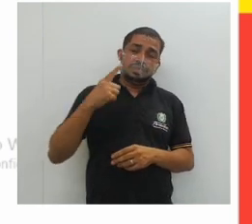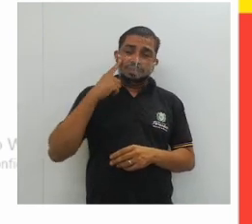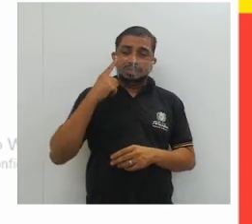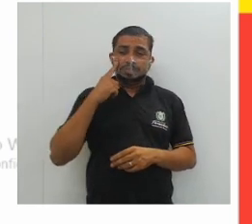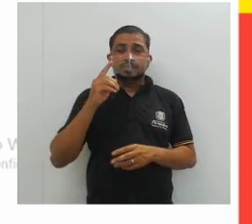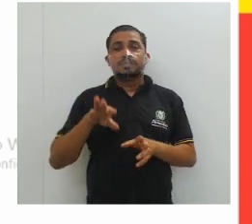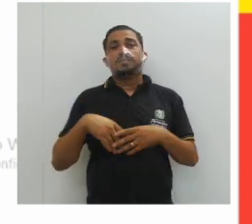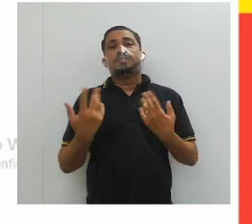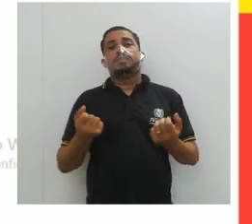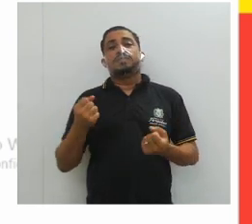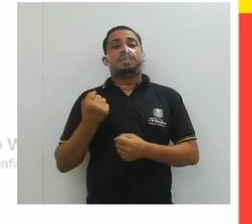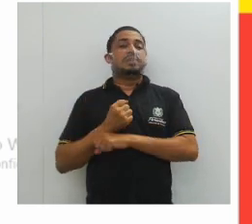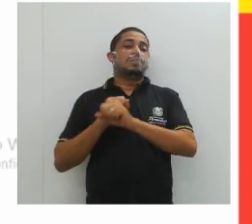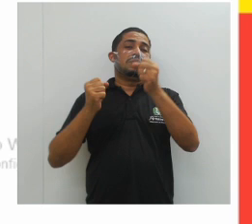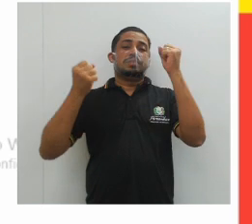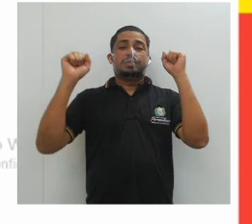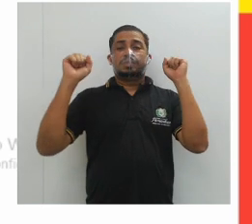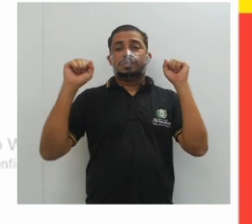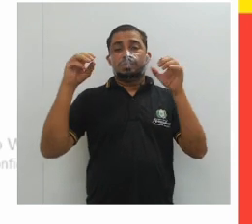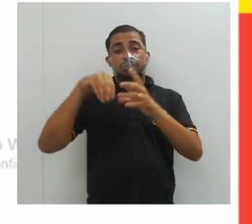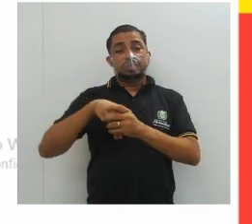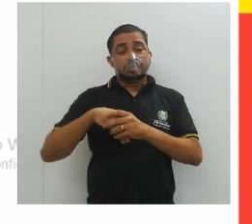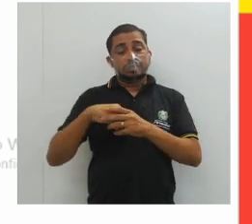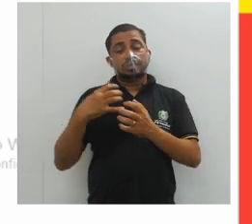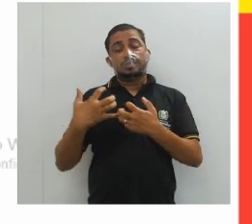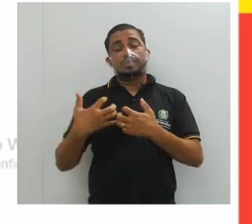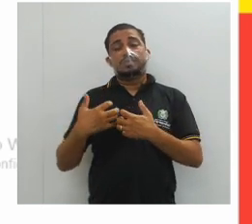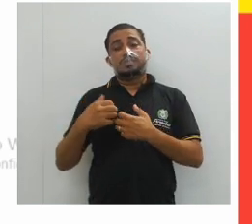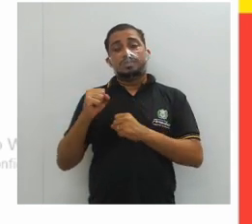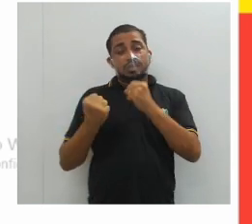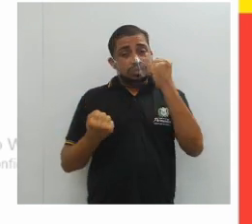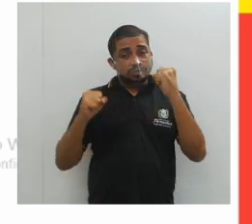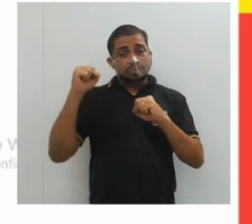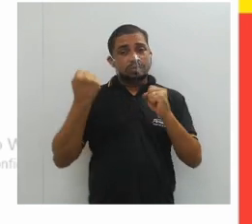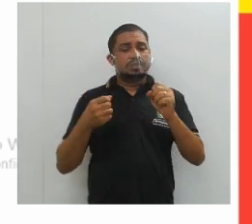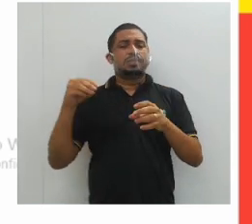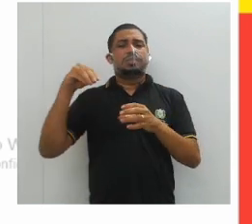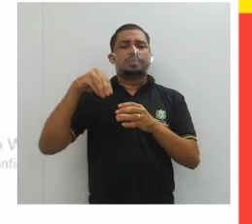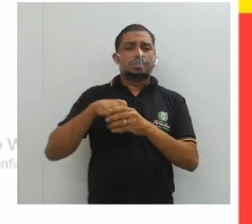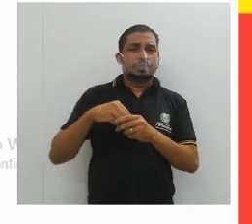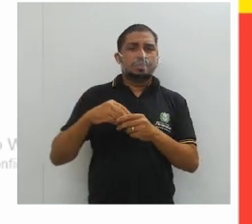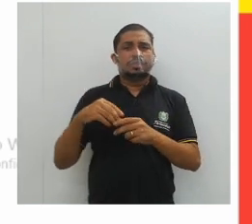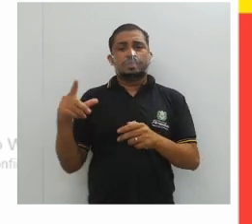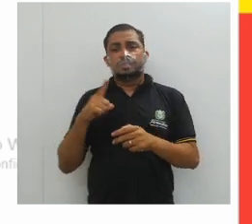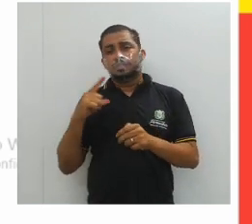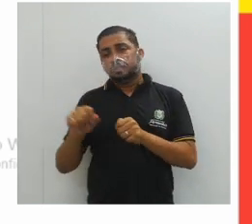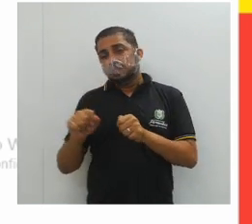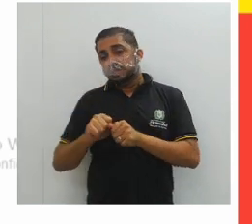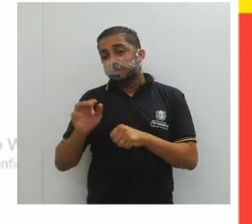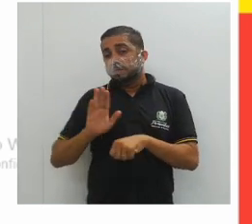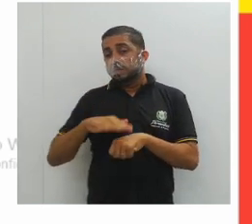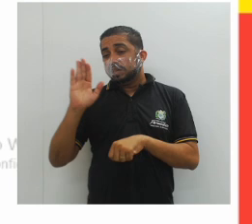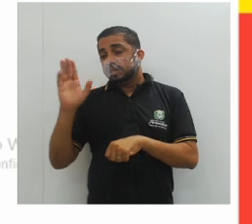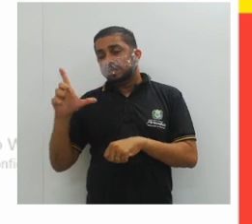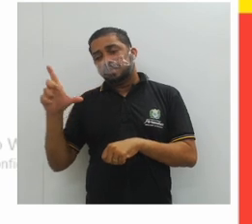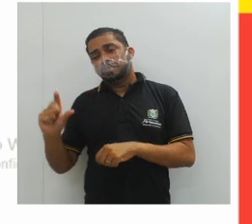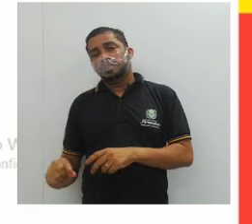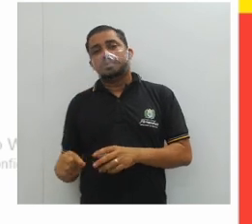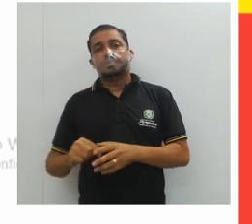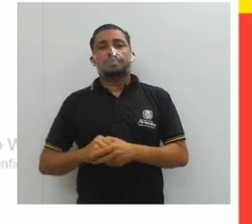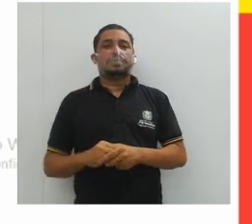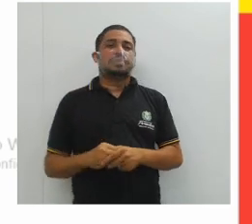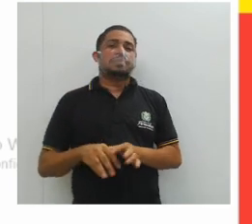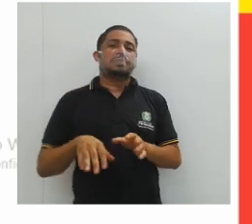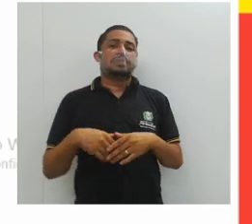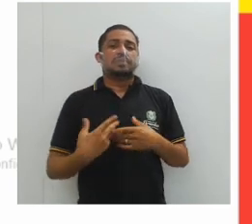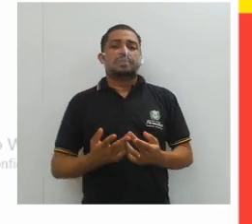que é revolucionar dentro da indústria, né? É sempre dentro disso, é fazer mais com menos. E